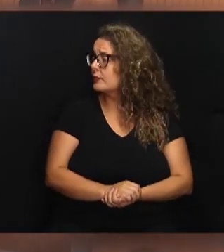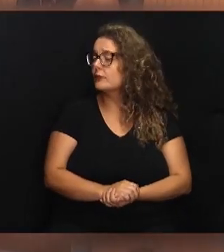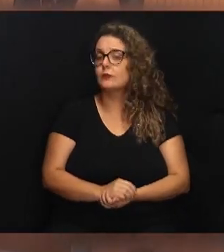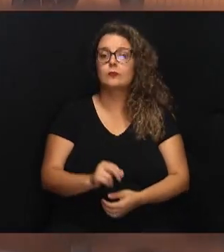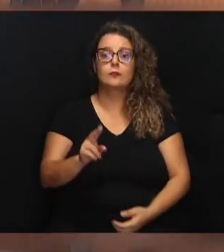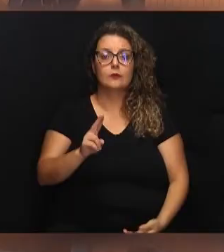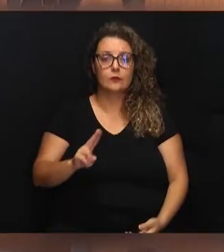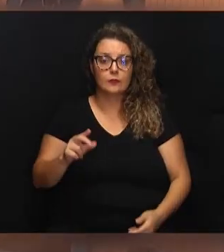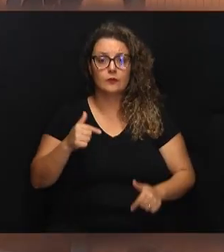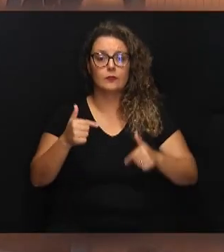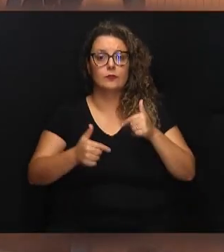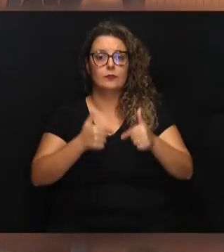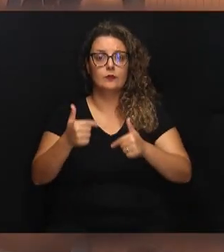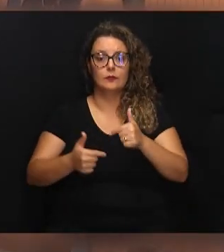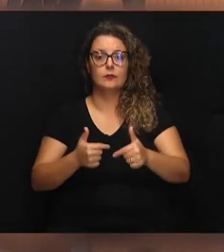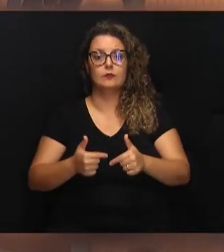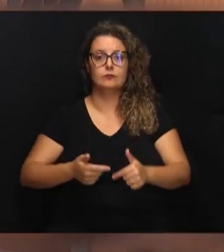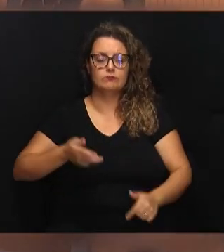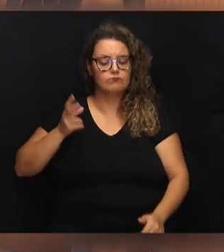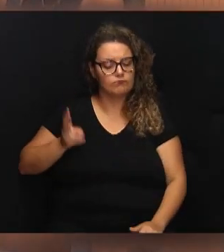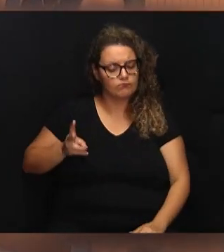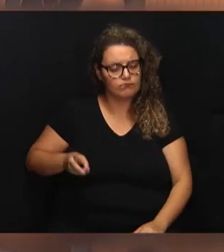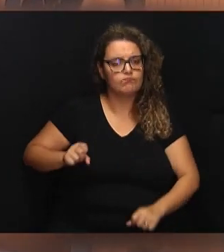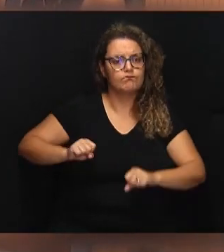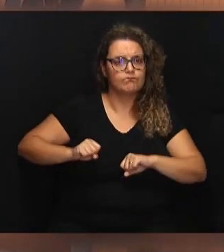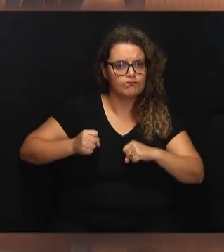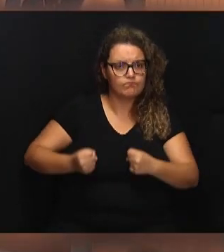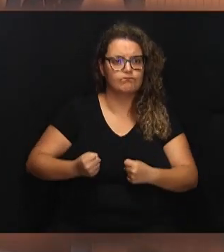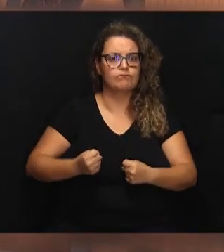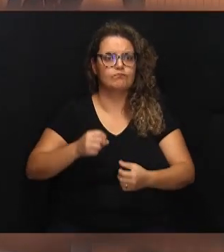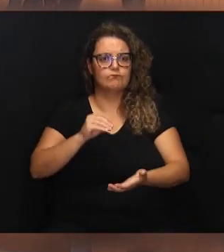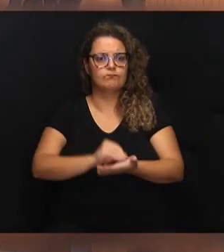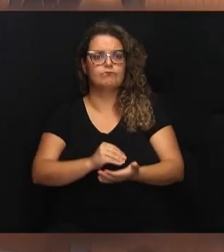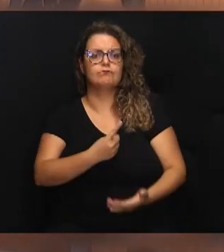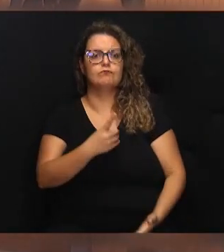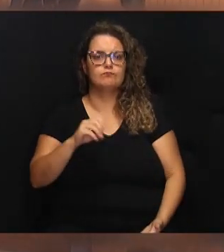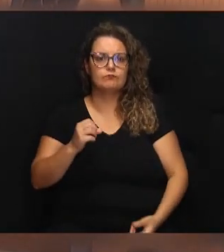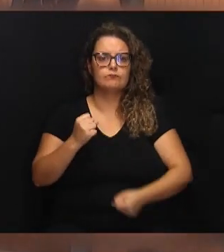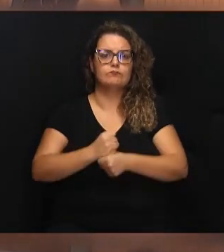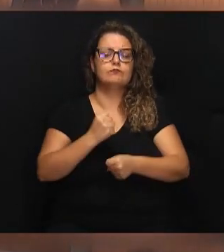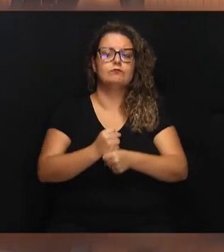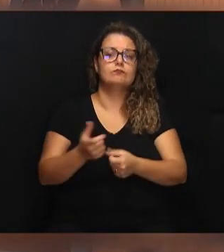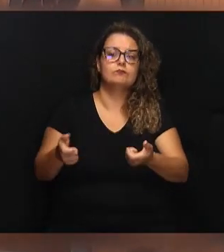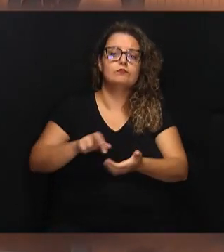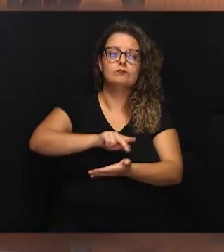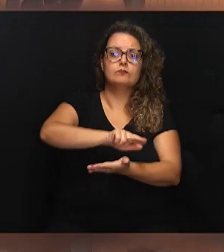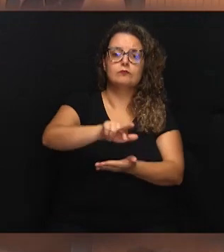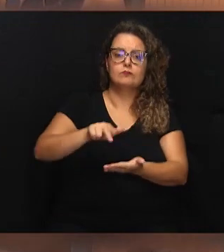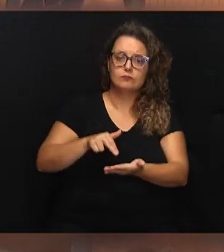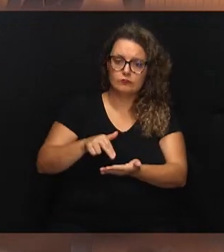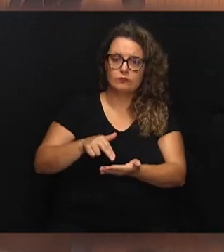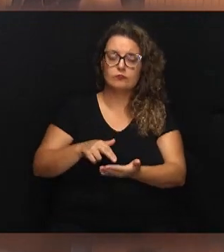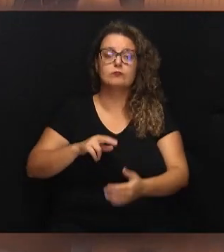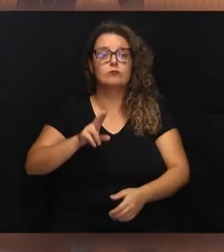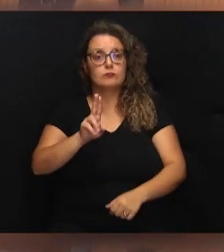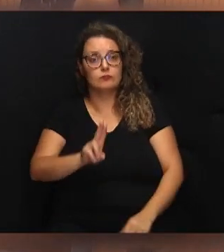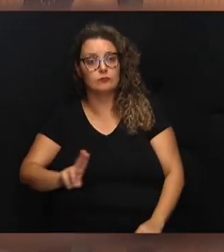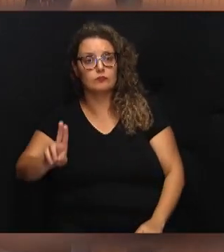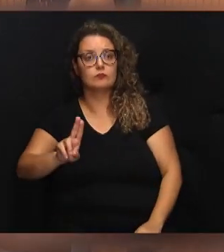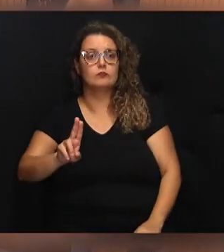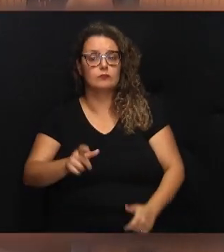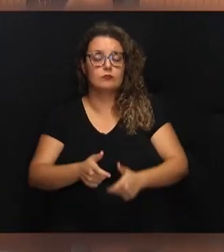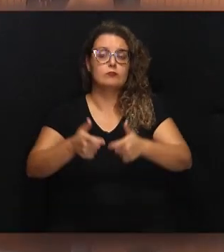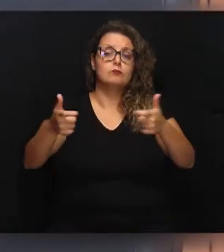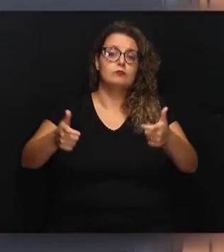tem trabalhado de forma incessante nos últimos 10 anos para aumentar a sua diversidade. Uma universidade que, por meio do aumento